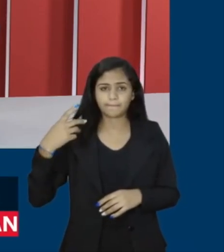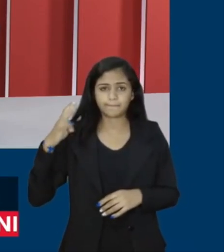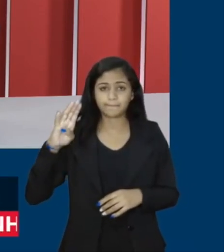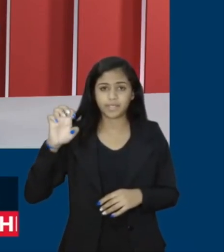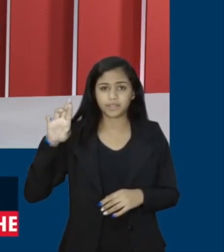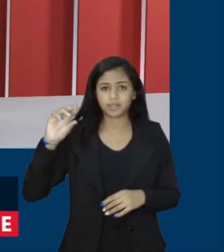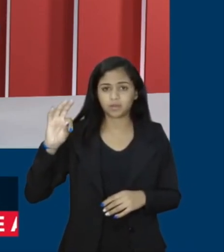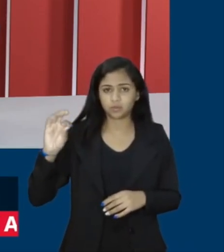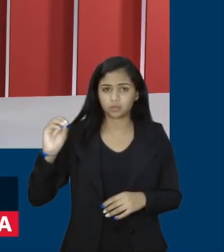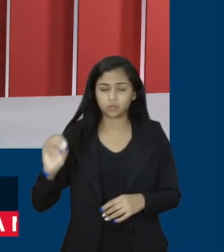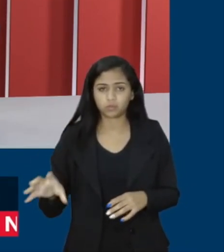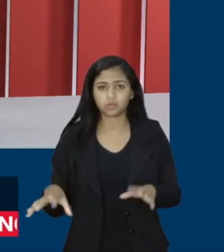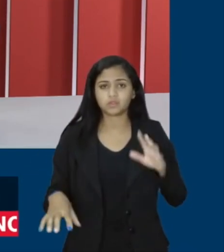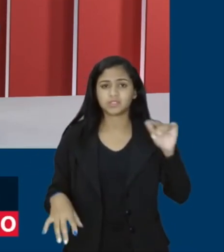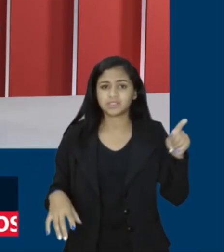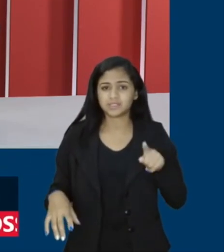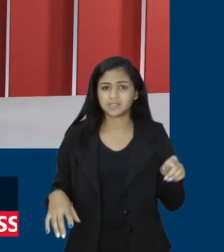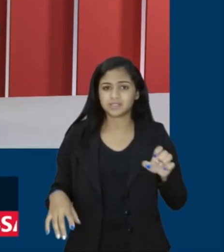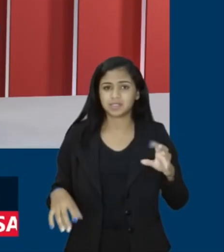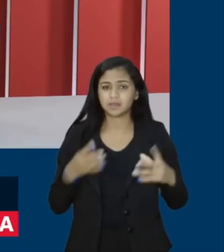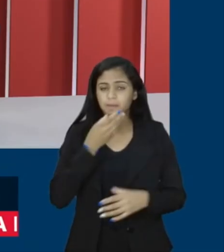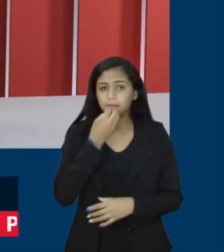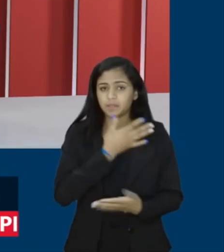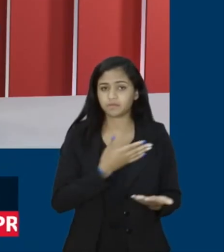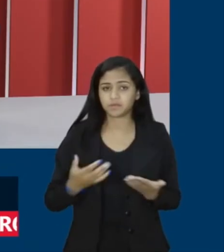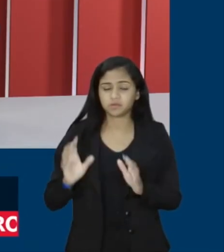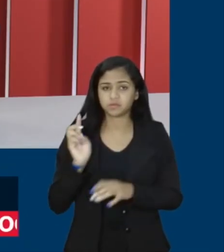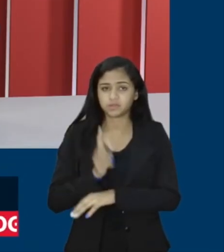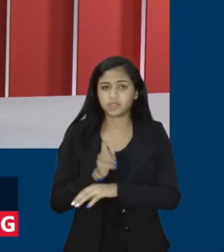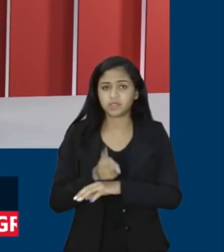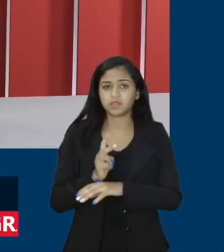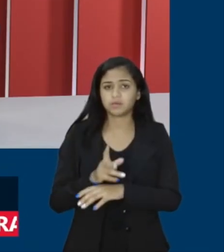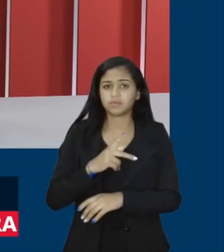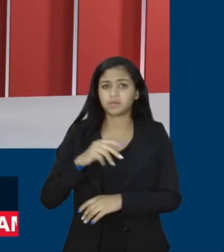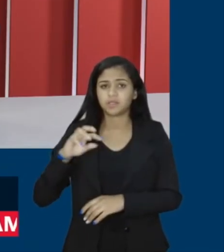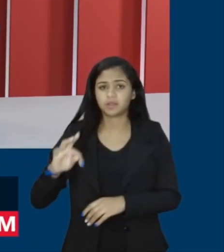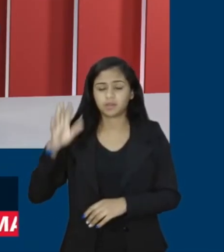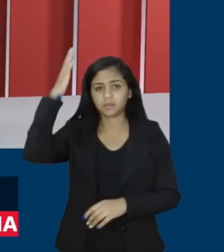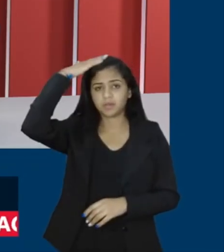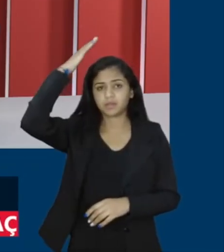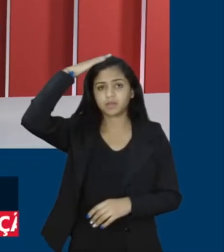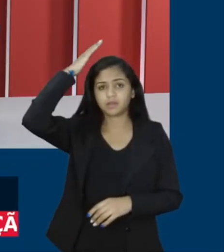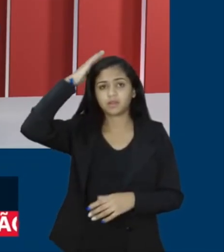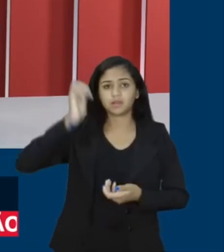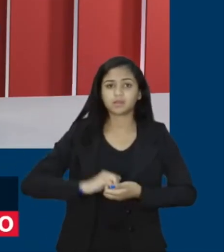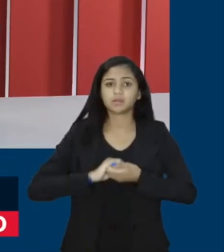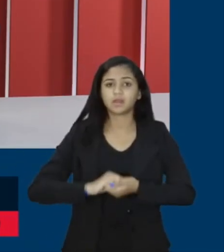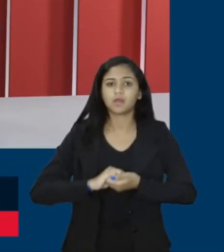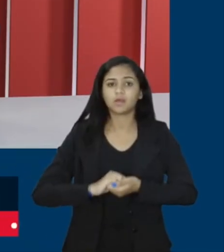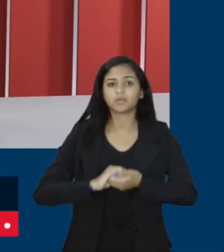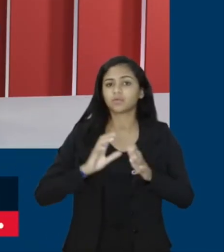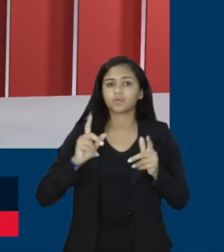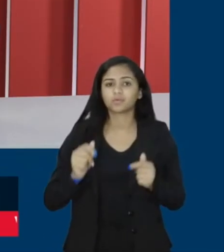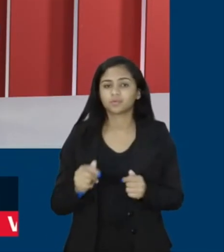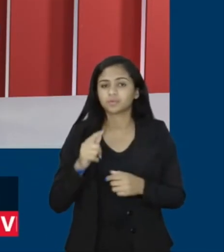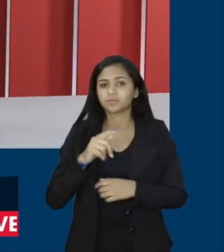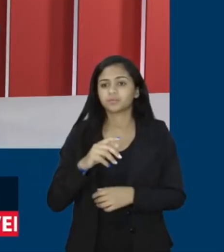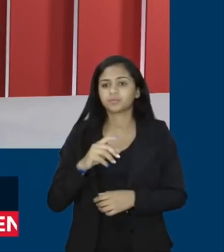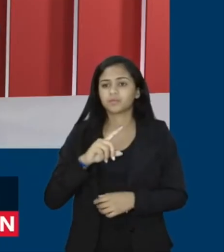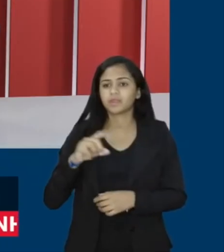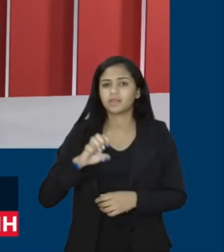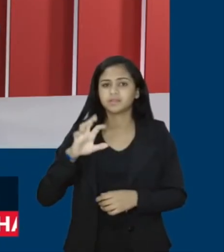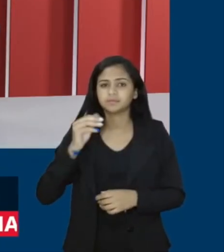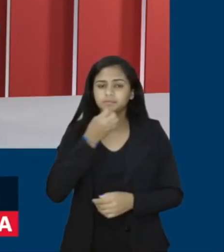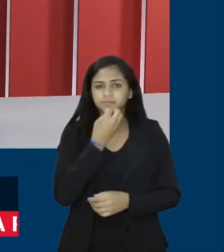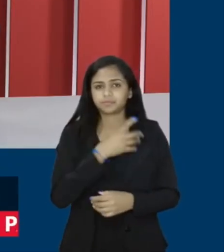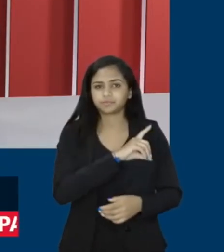Negreiros, Zeca Dirceu, sempre bem-vindo. PT Paraná também aqui, salve companheiro Zeca Dirceu. E o Ronald Stresser dá aqui um bom